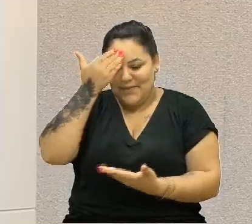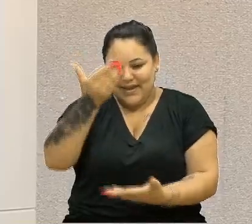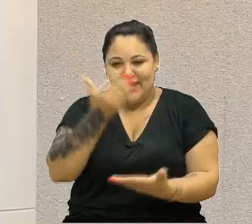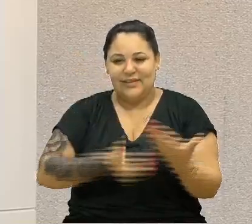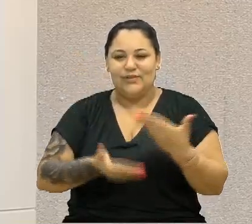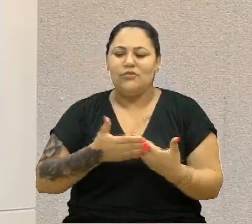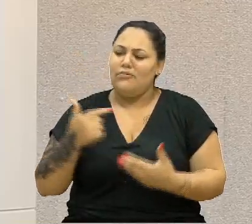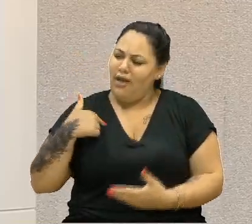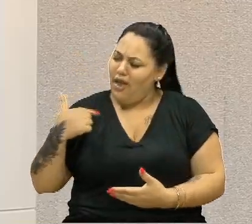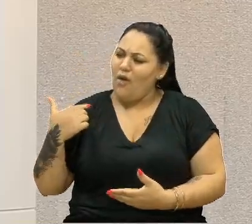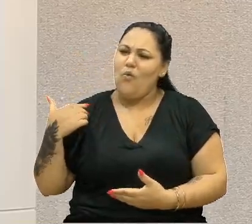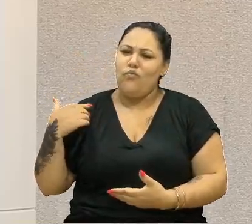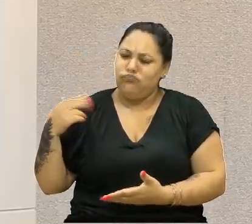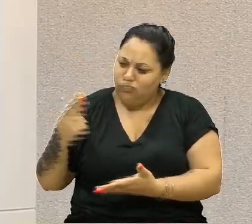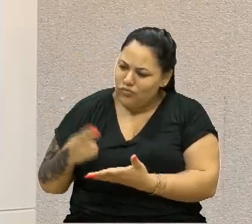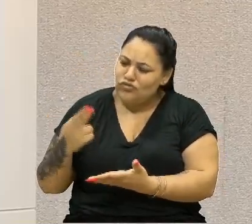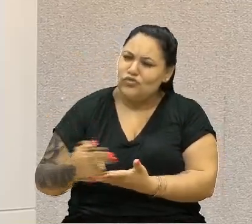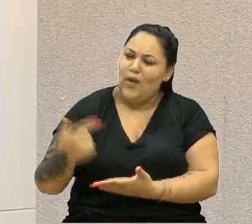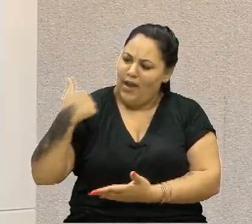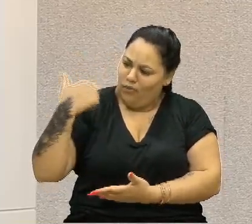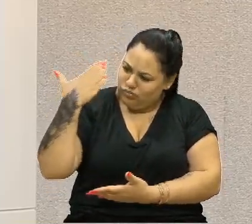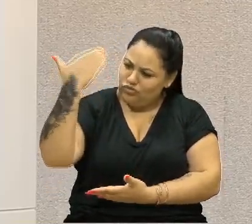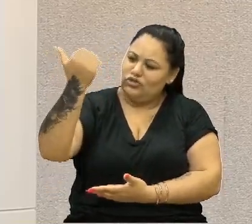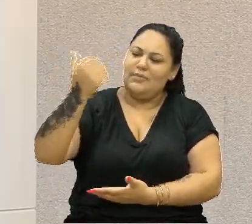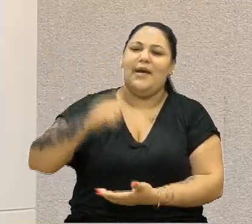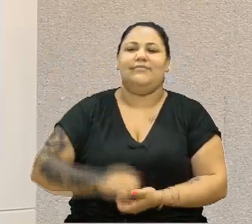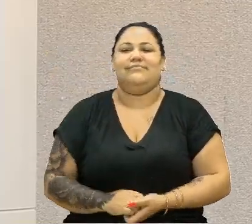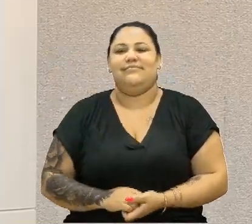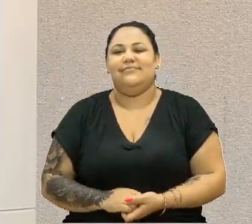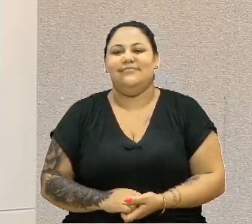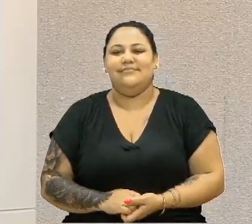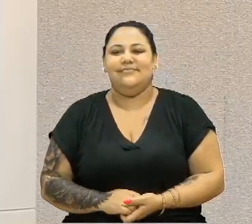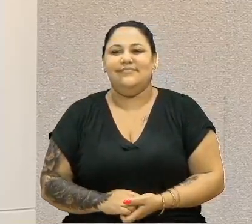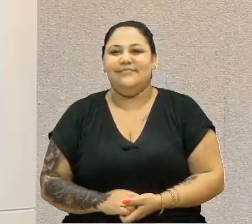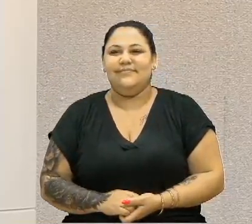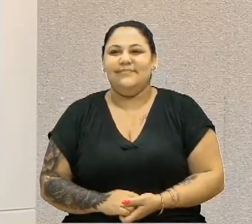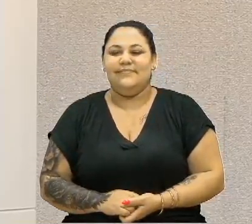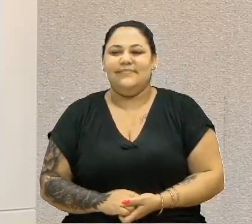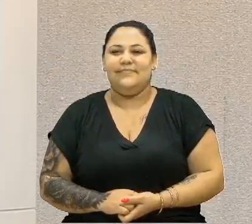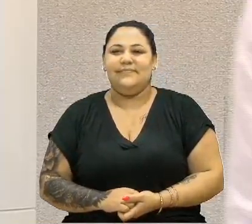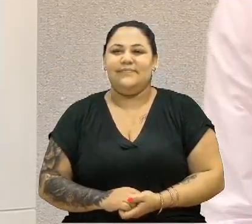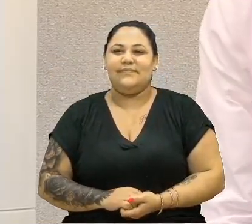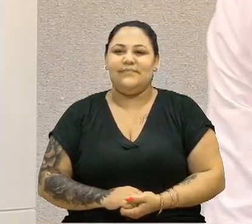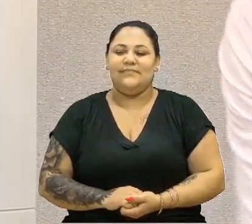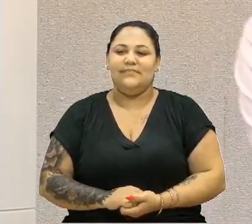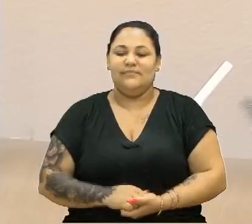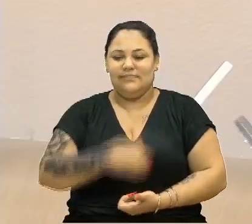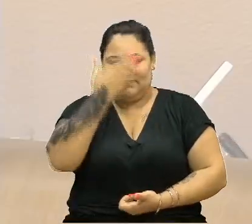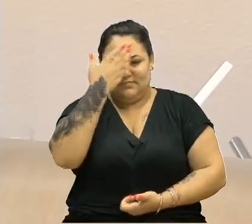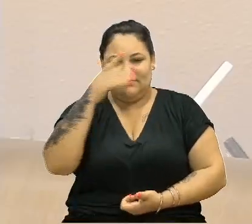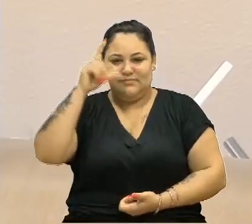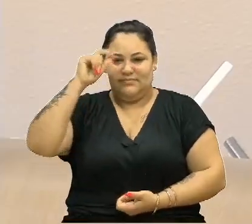podem contar comigo, independente de eu estar na Câmara ou não. Obrigado. Obrigado, vereador Scalco.